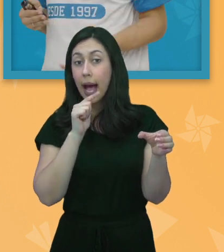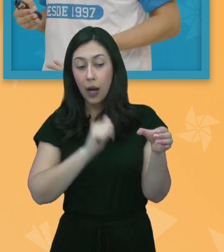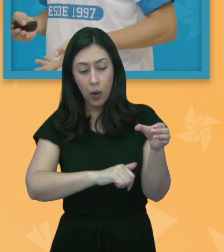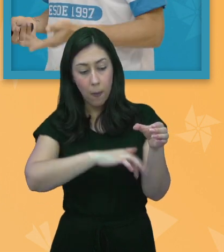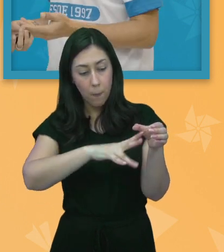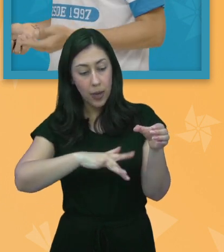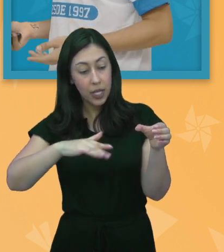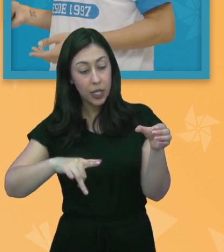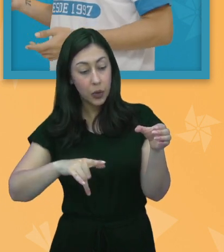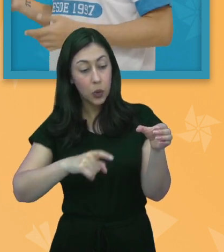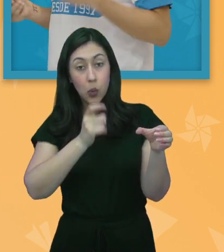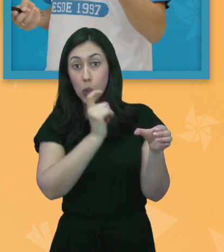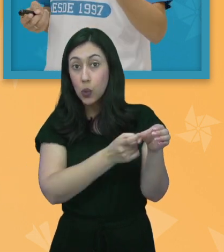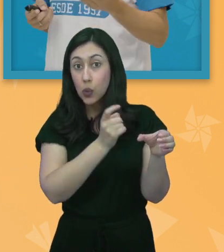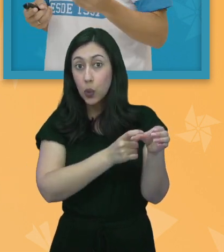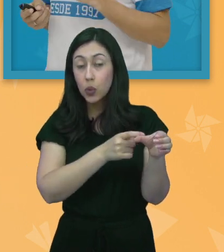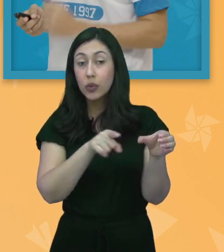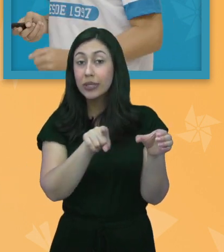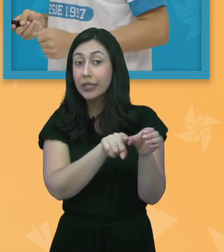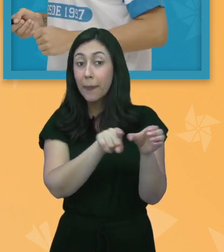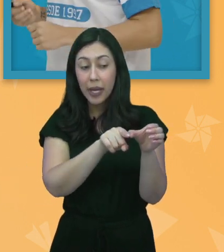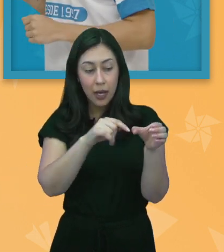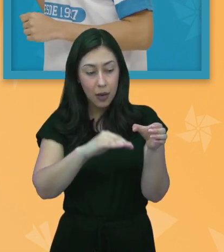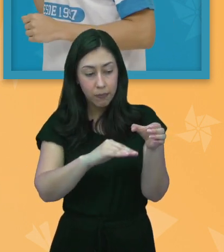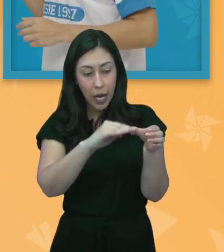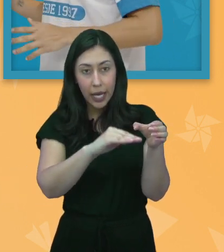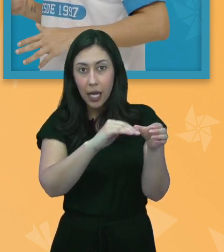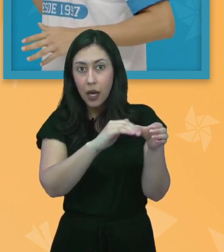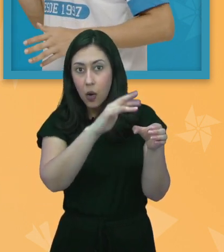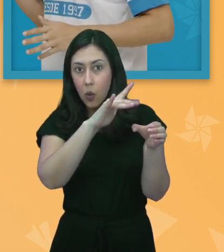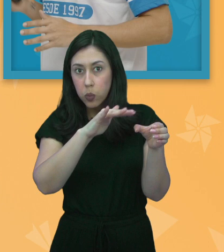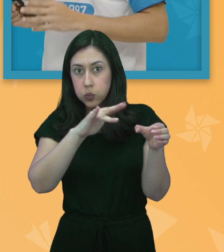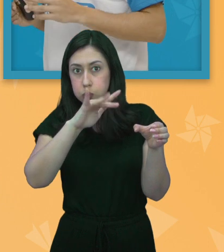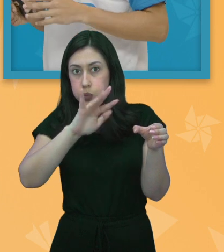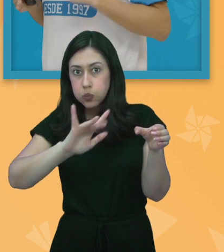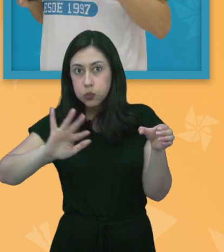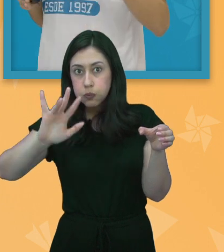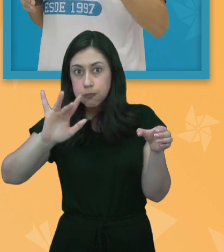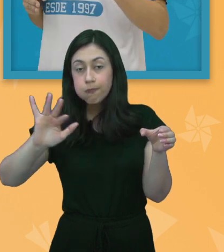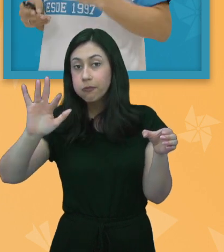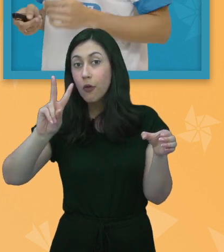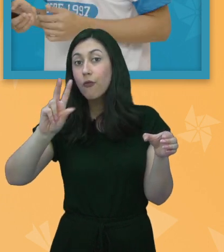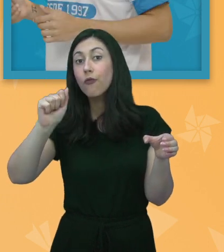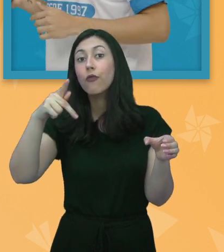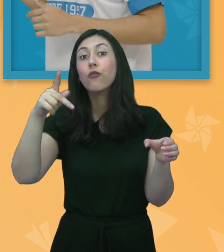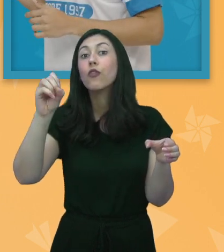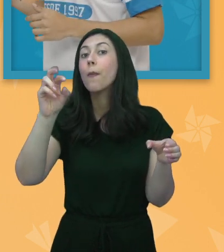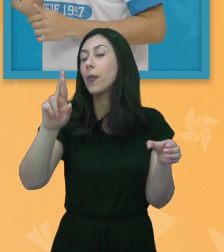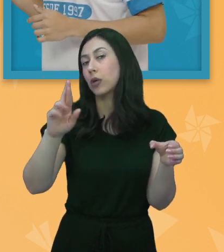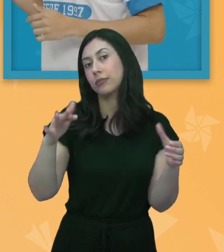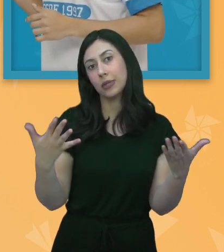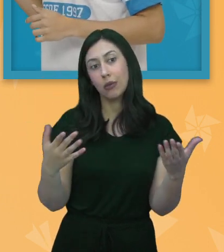inclusive, um trifásico, se você considerar esse aspecto também. Então, né, errado também